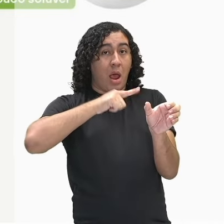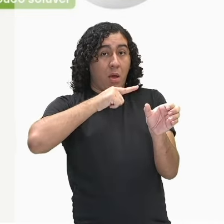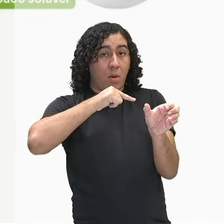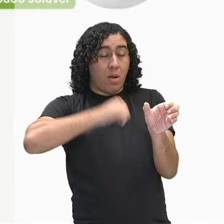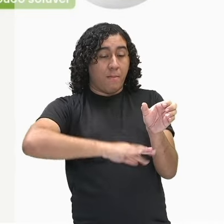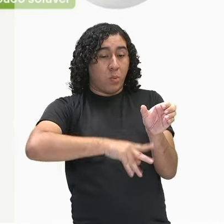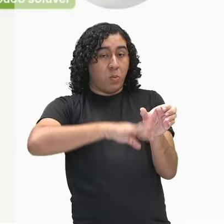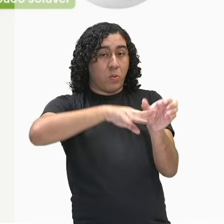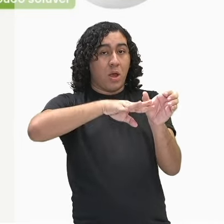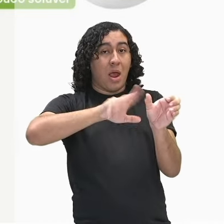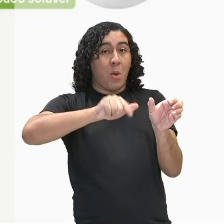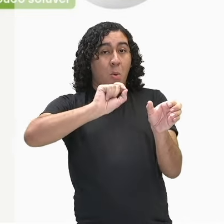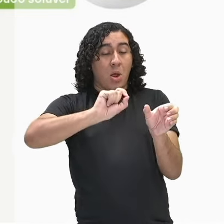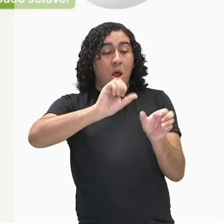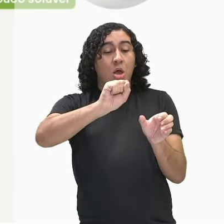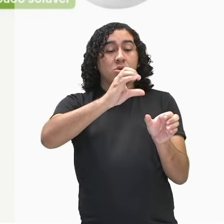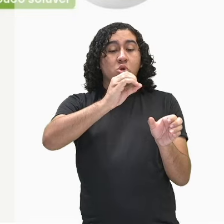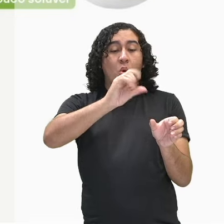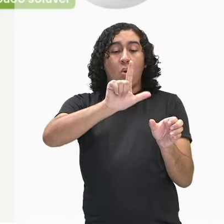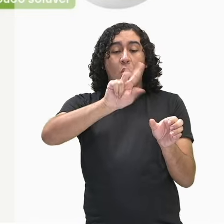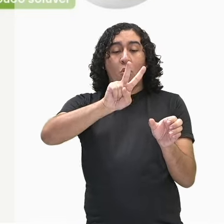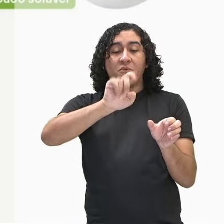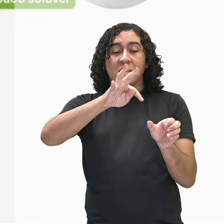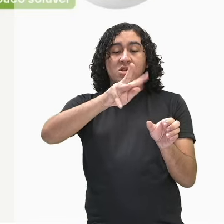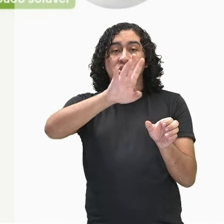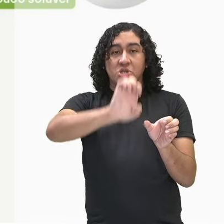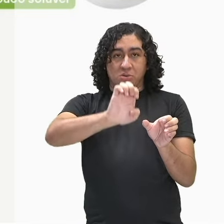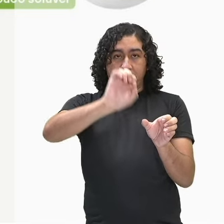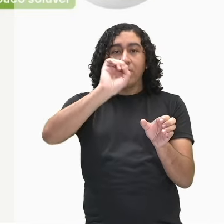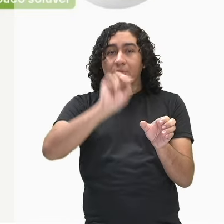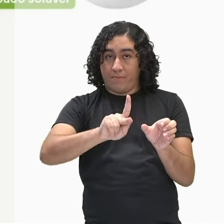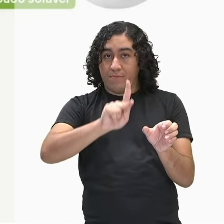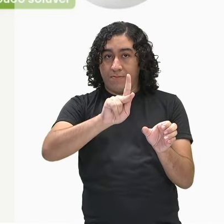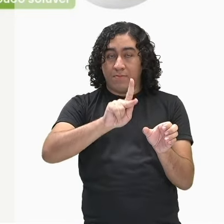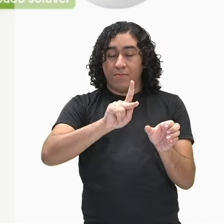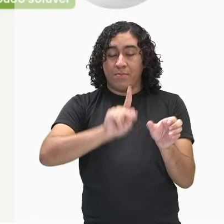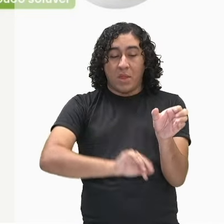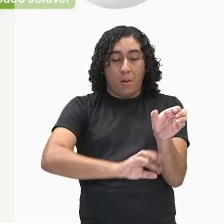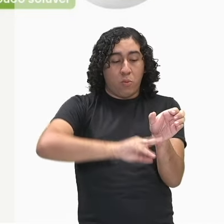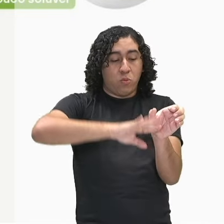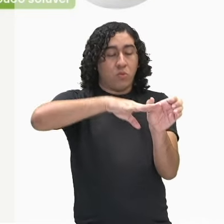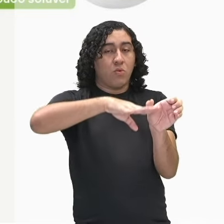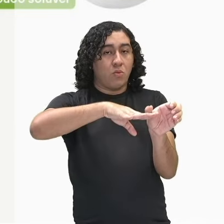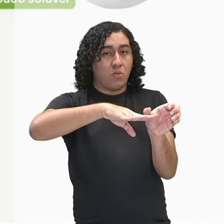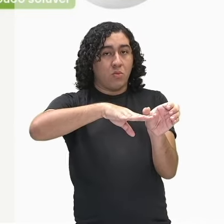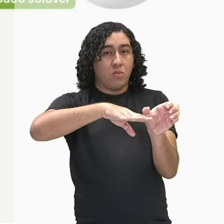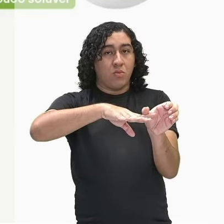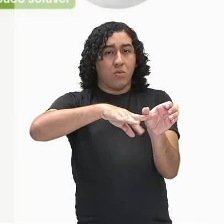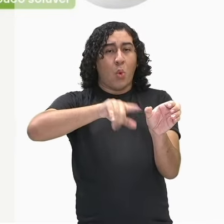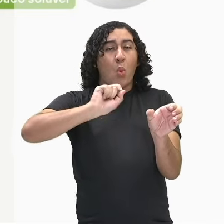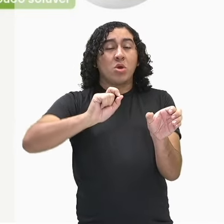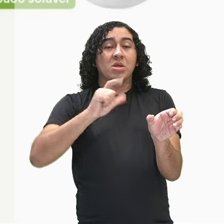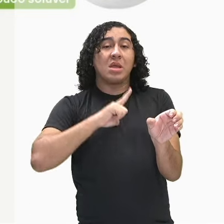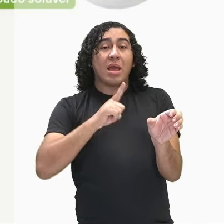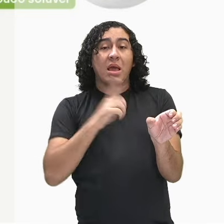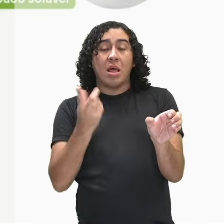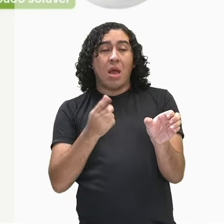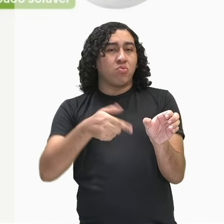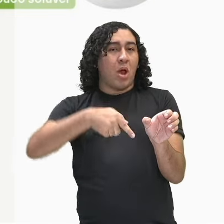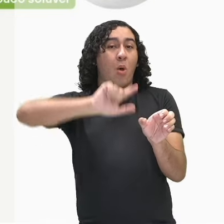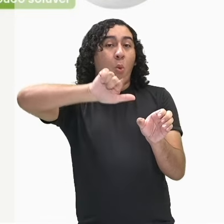ela é o solvente, tá? Solvente. E o que eu colocar